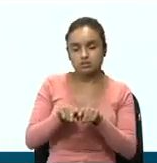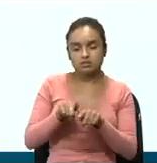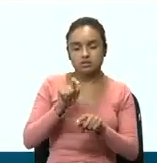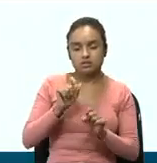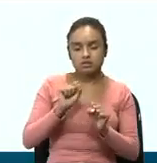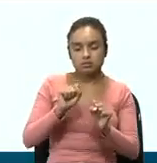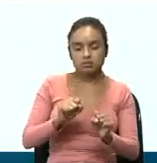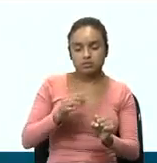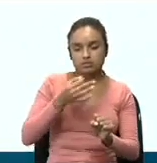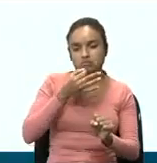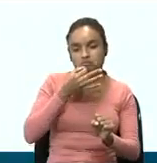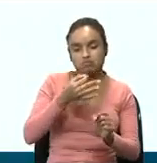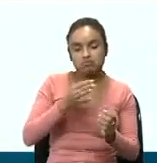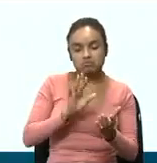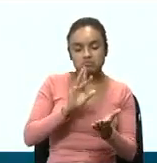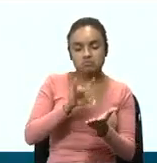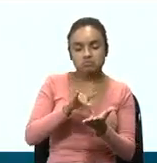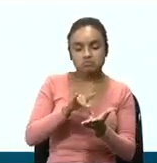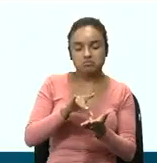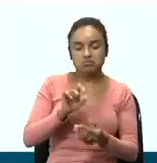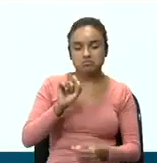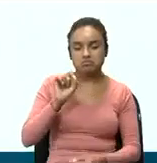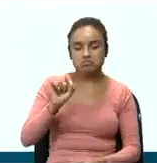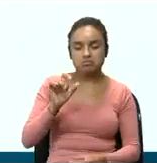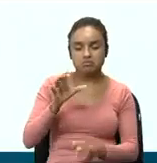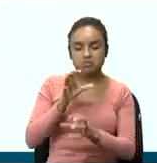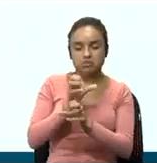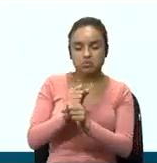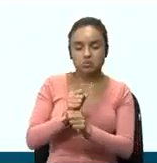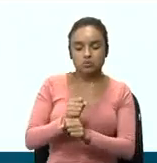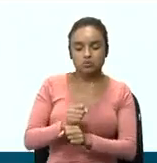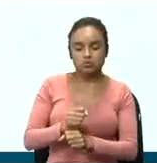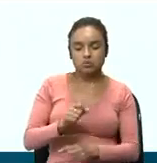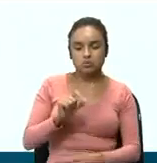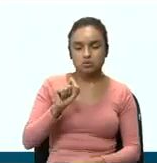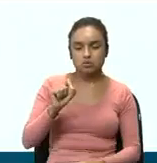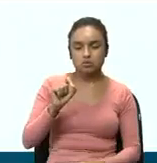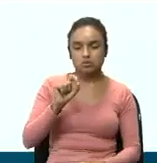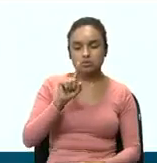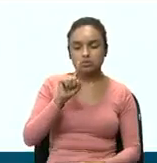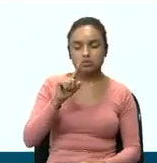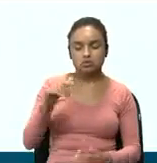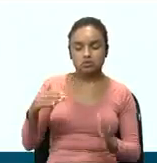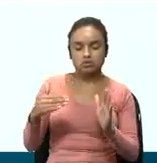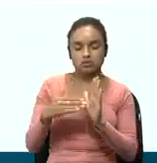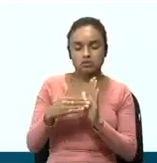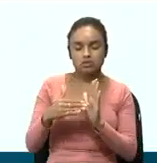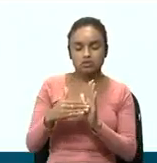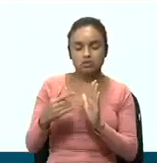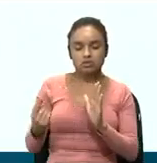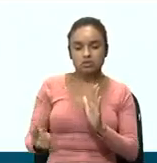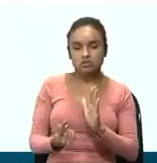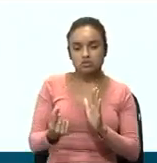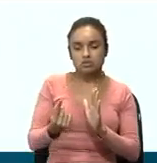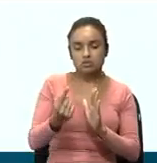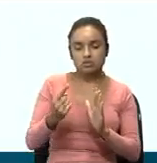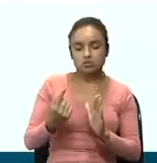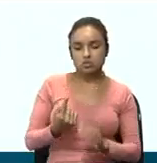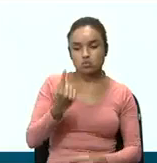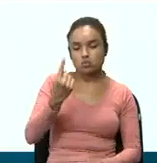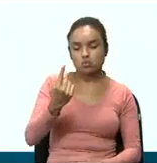concluir que o somatório de 1 ao infinito de 1